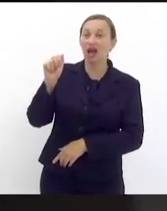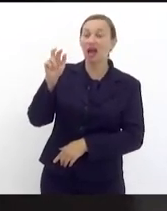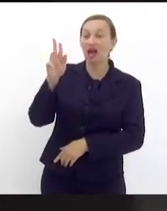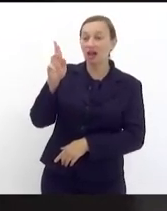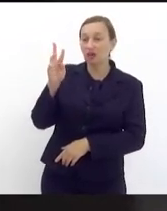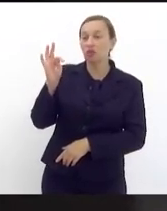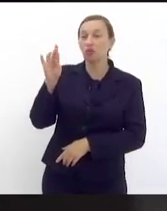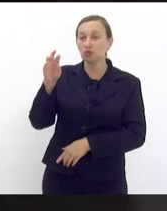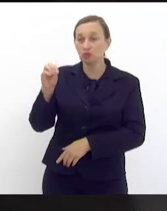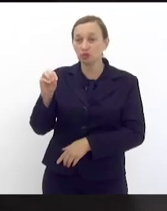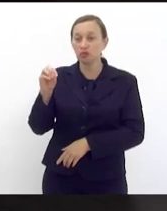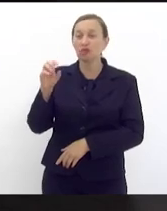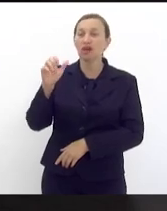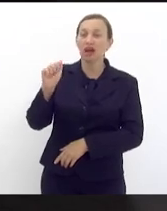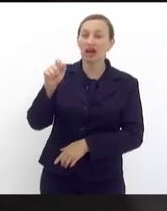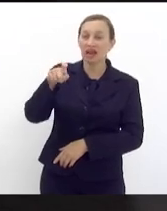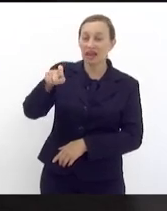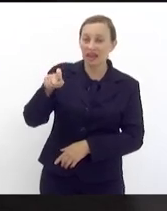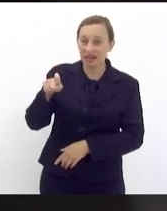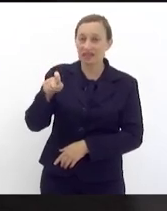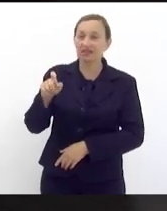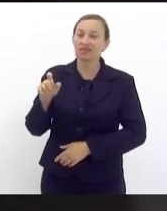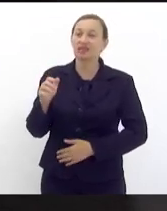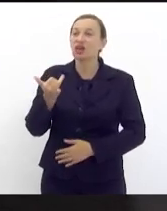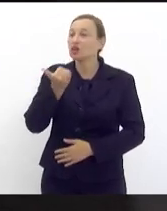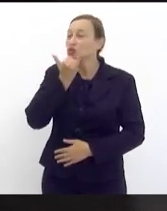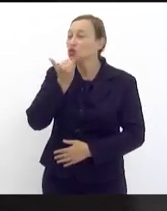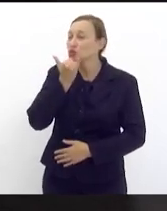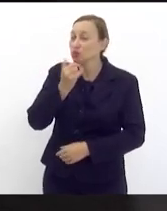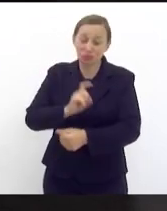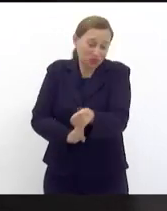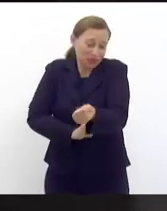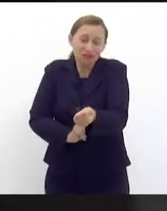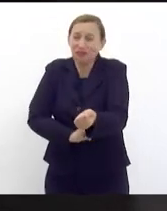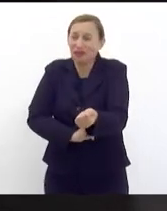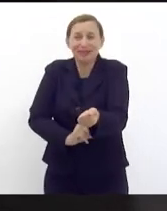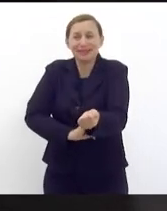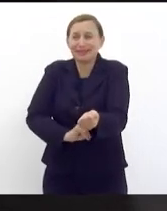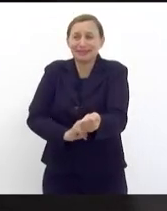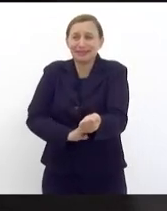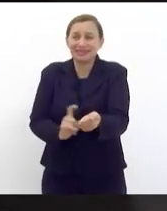Alex, Sandro. Ai, gente, desculpa, estou um pouco nervosa.